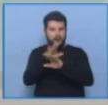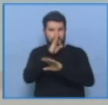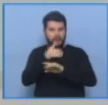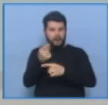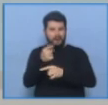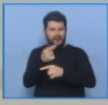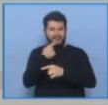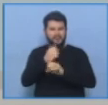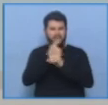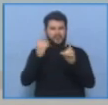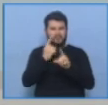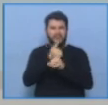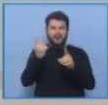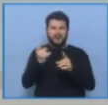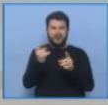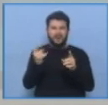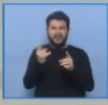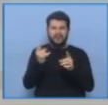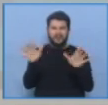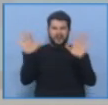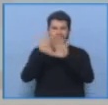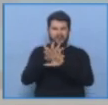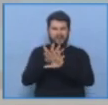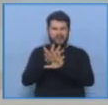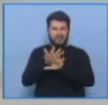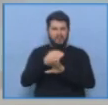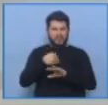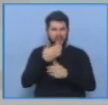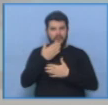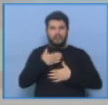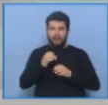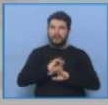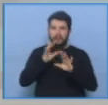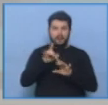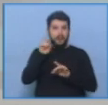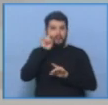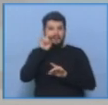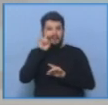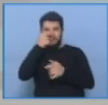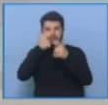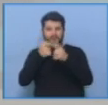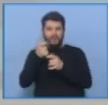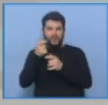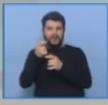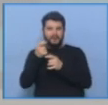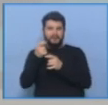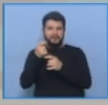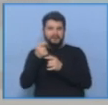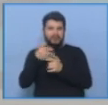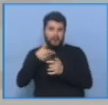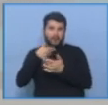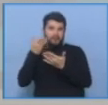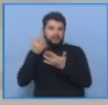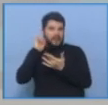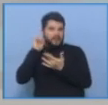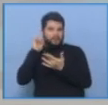é que a situação do encobrimento pode ser tão preocupante. Não só como proteção das vítimas é importante que